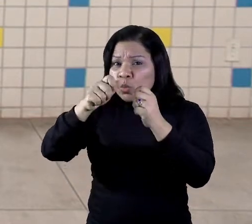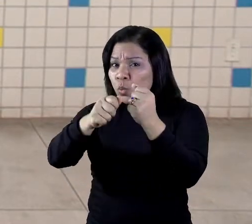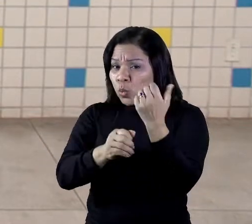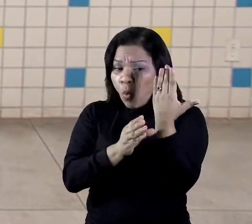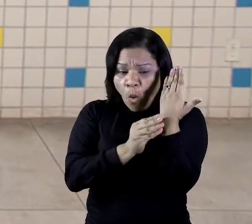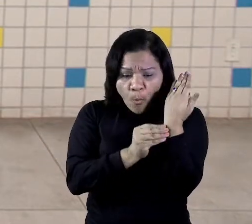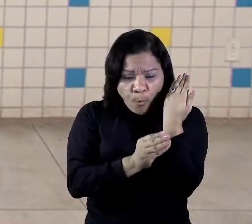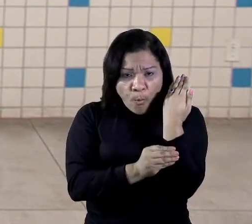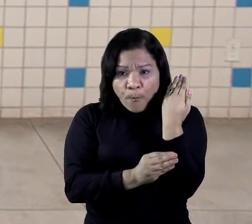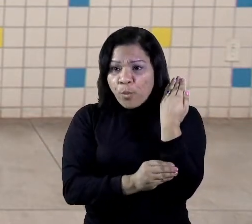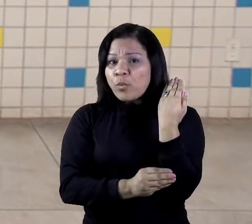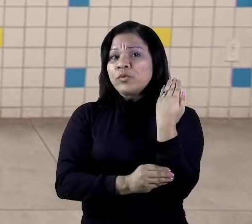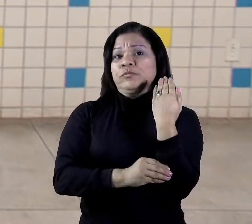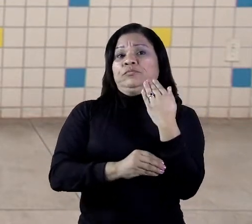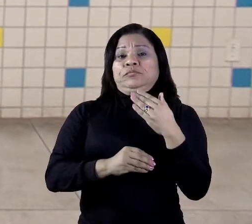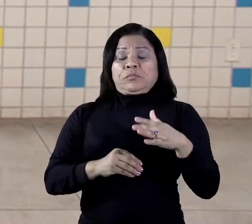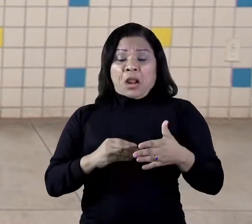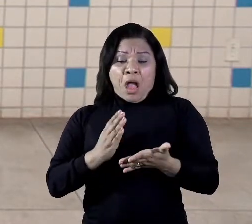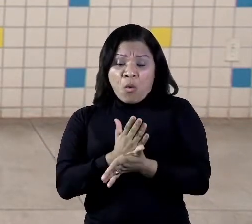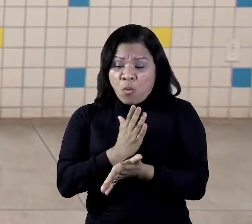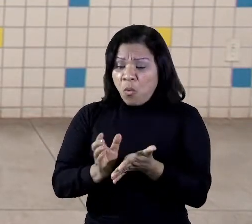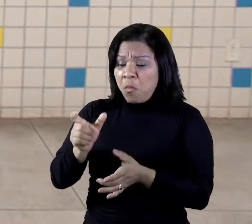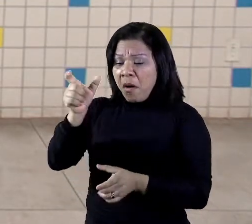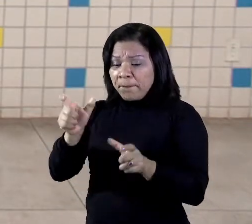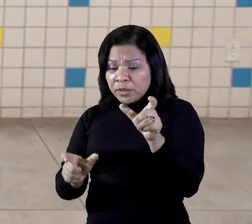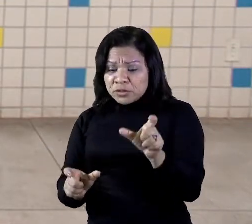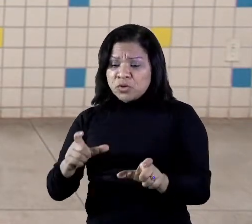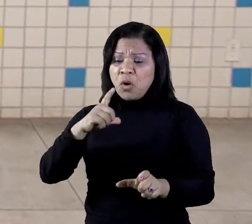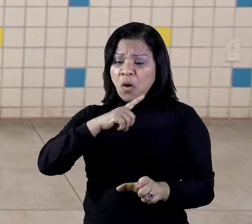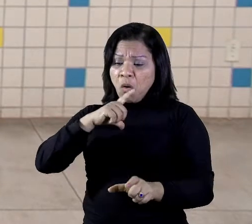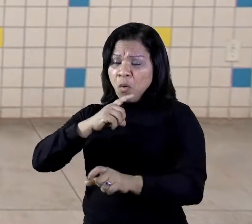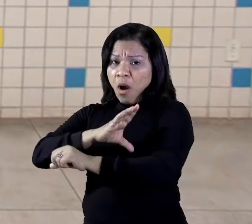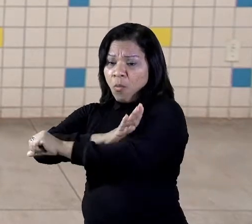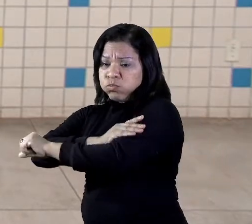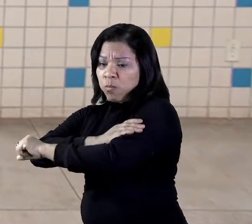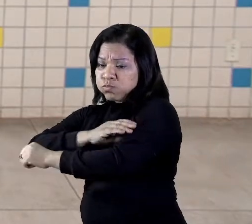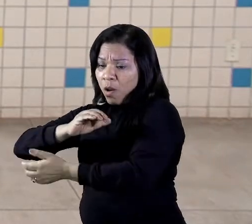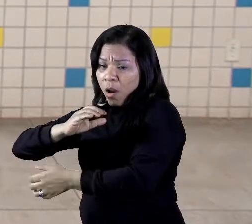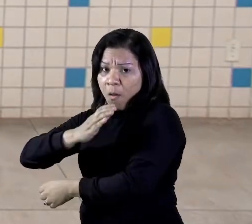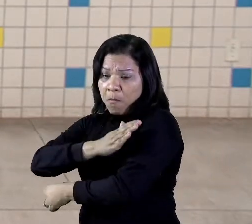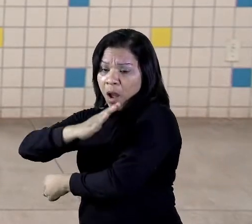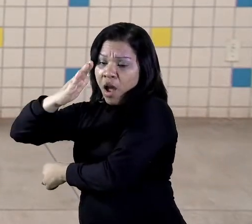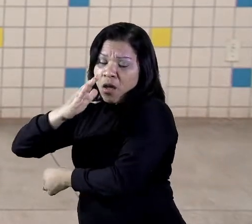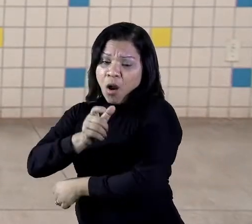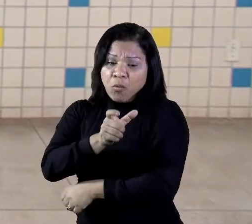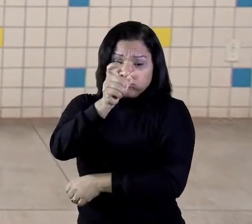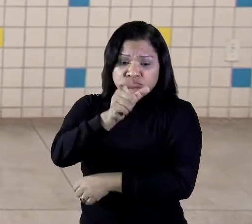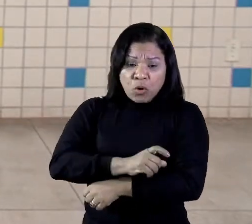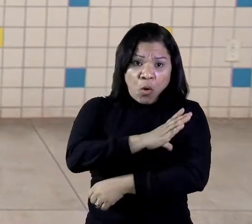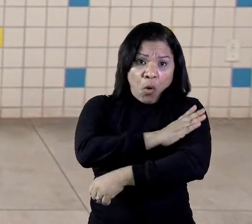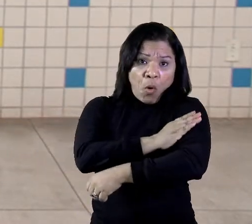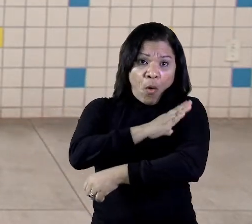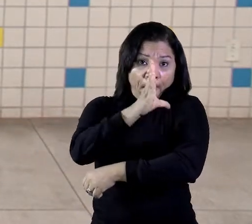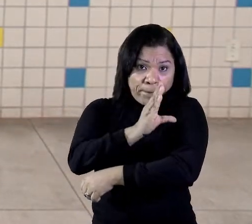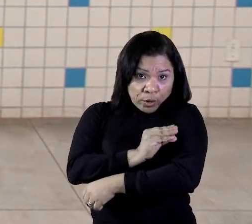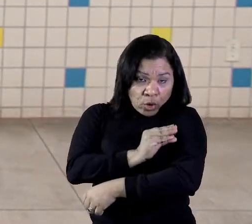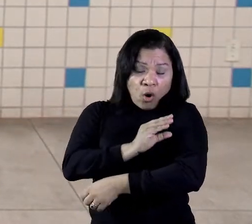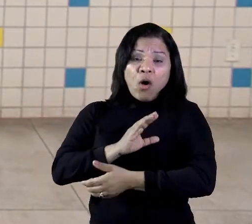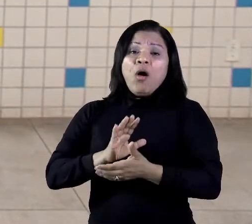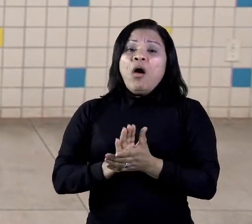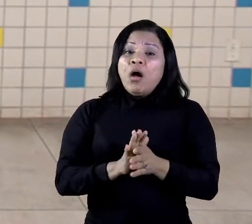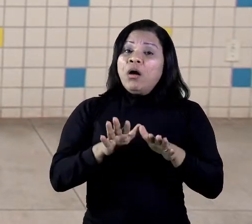essa musculatura maior do que outros. Uns vão se desenvolver, outros não. Então, a contração dessa